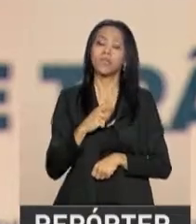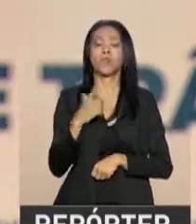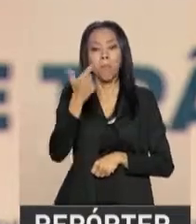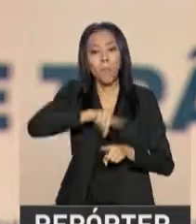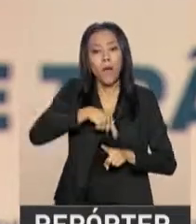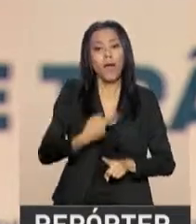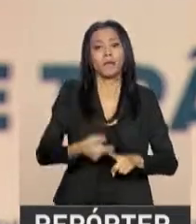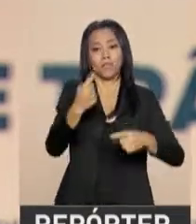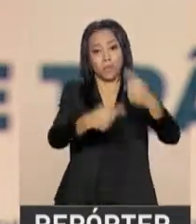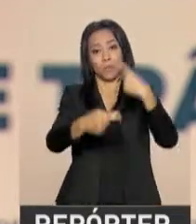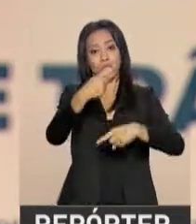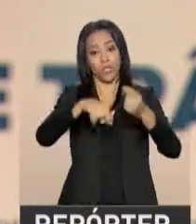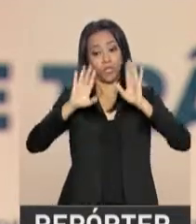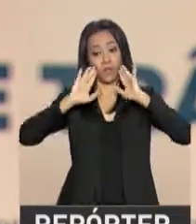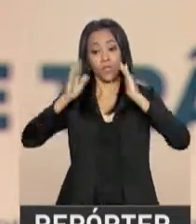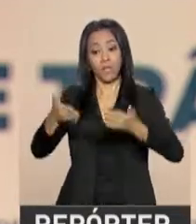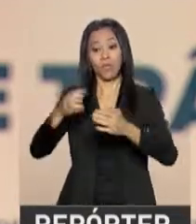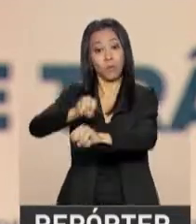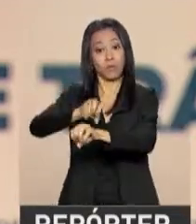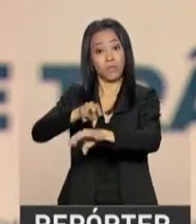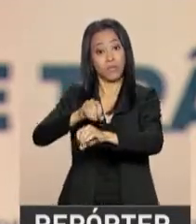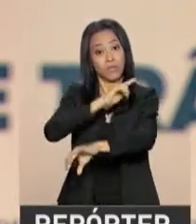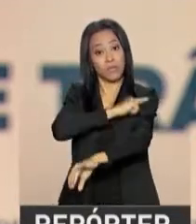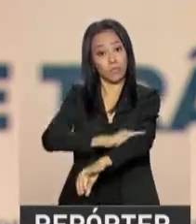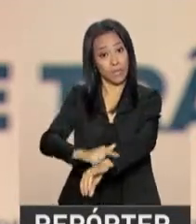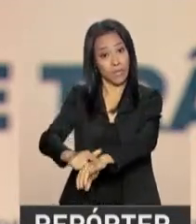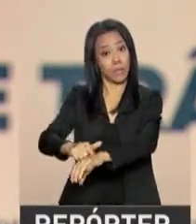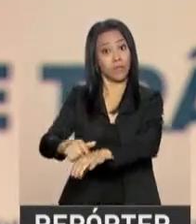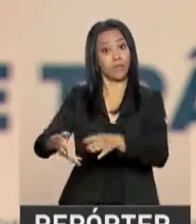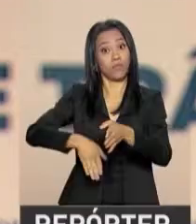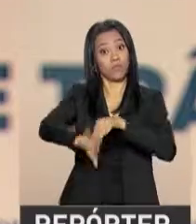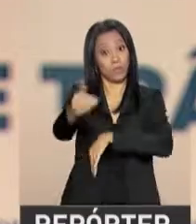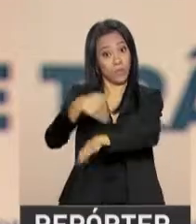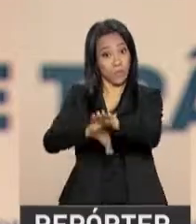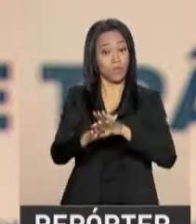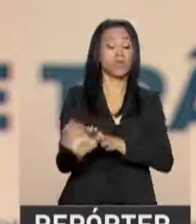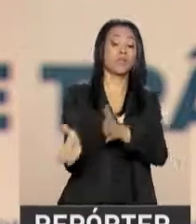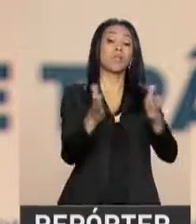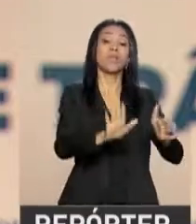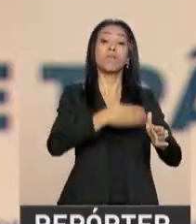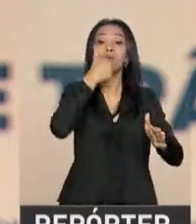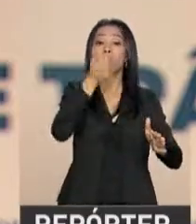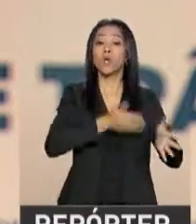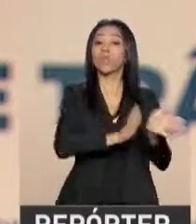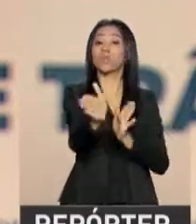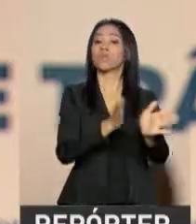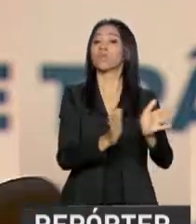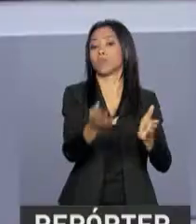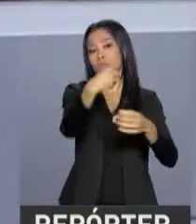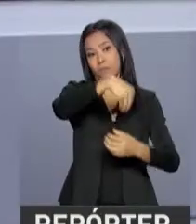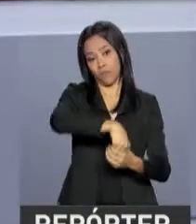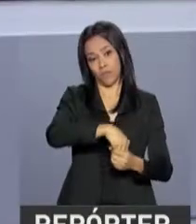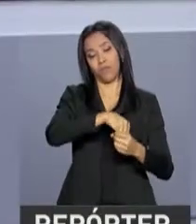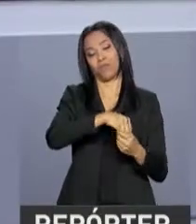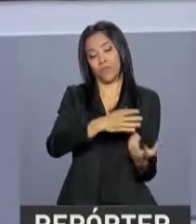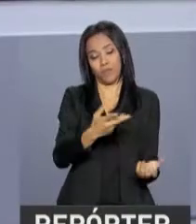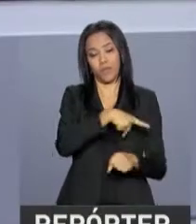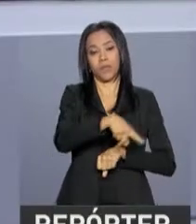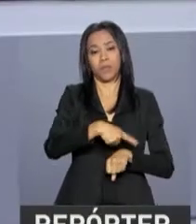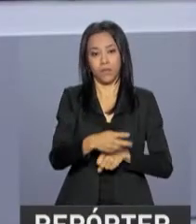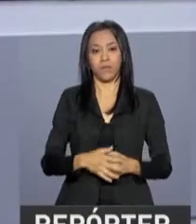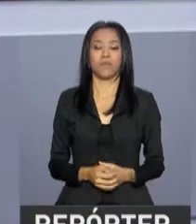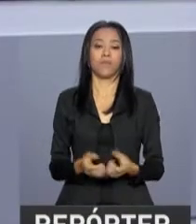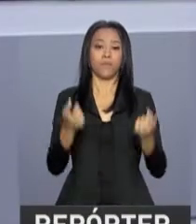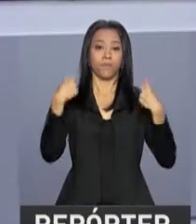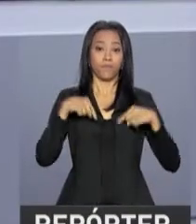públicas voltada para educação de trânsito e acima de tudo melhores condições de mobilidade no nosso país ea